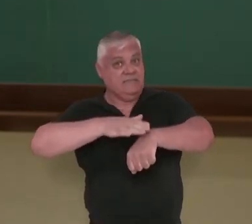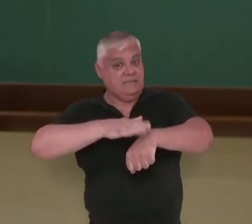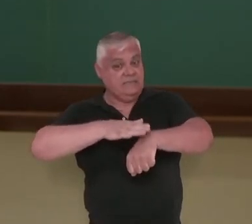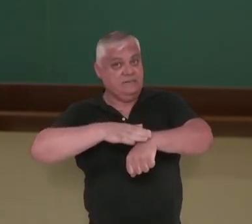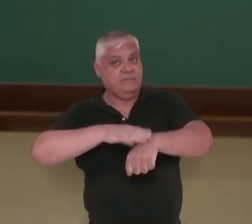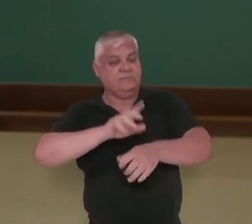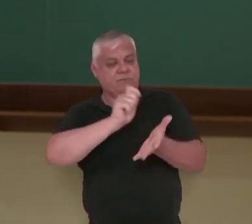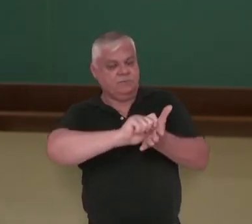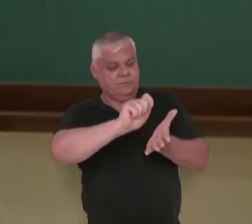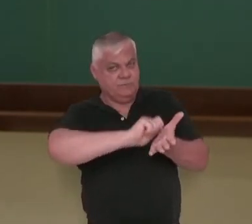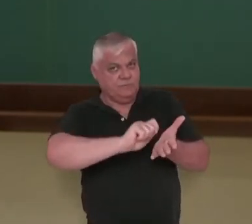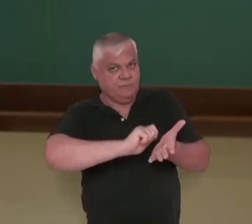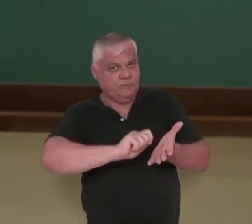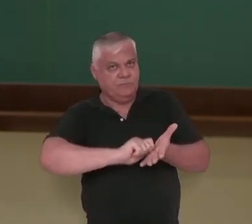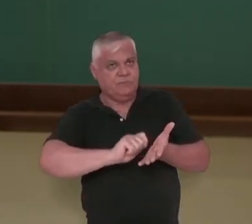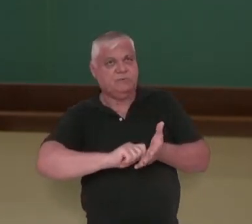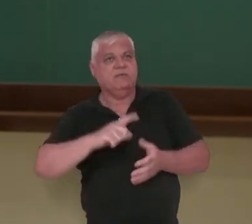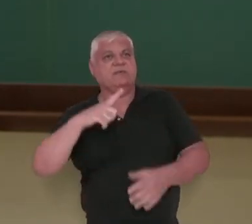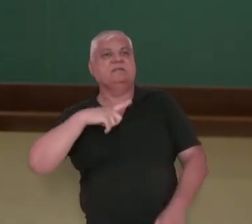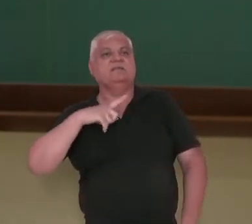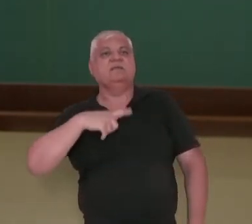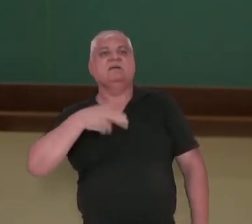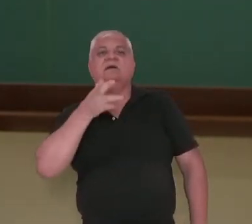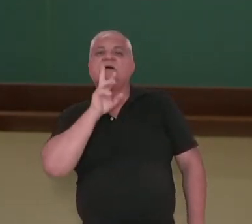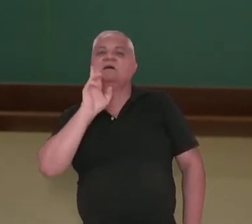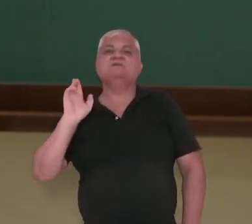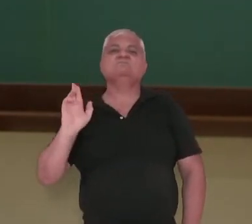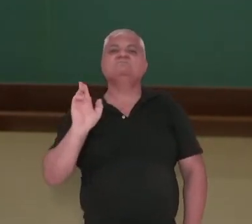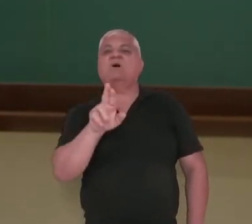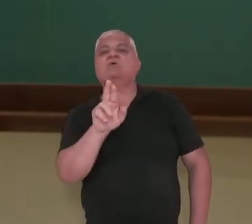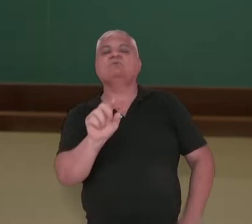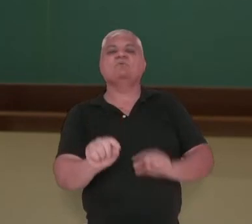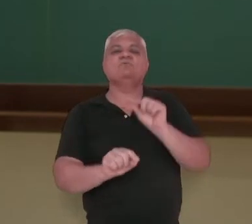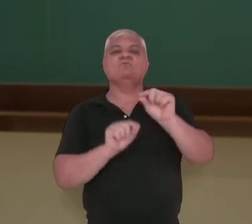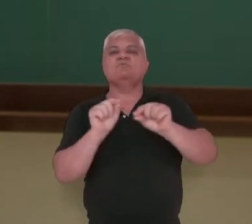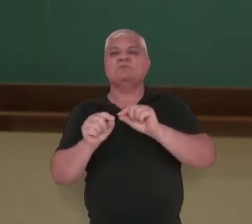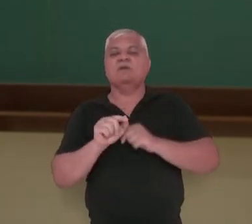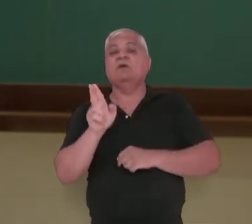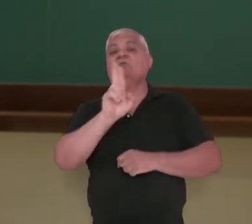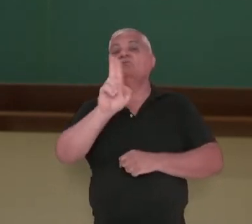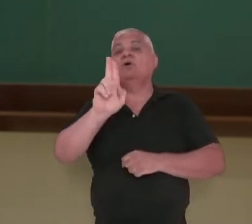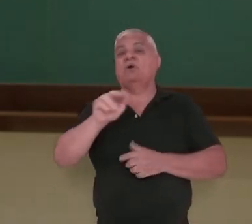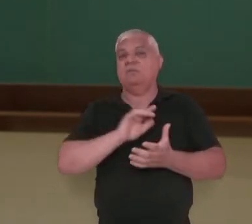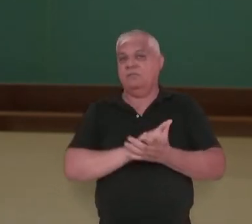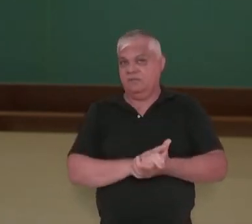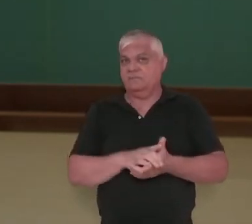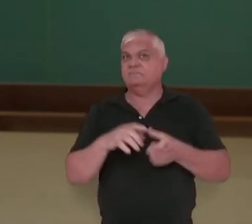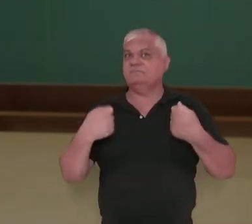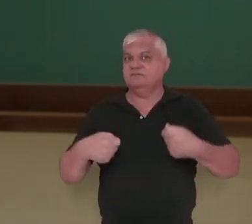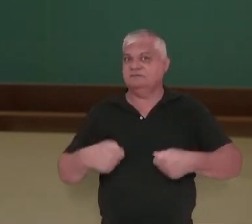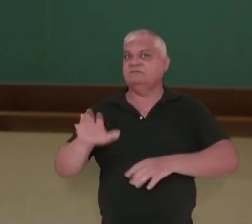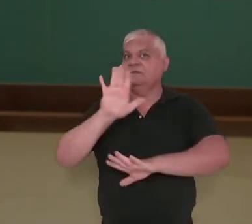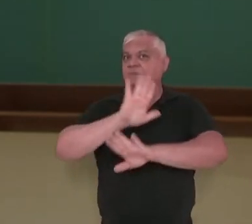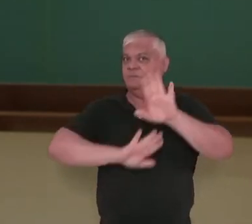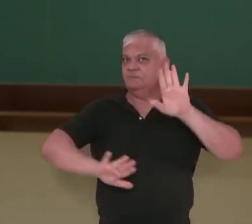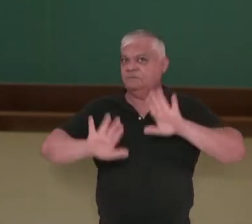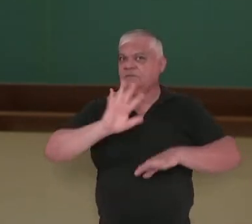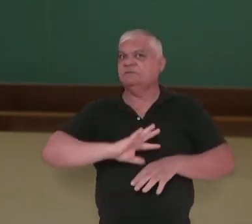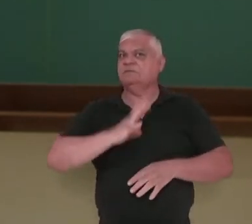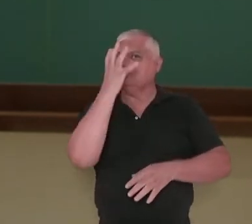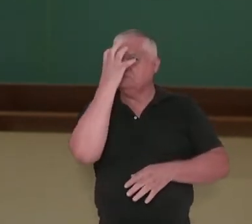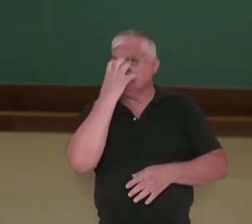você anotar, mas eu já trago aqui, né, essa enfermidade que nós falamos. Nós precisamos ter muita